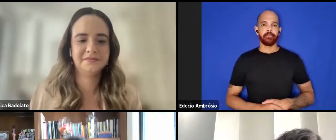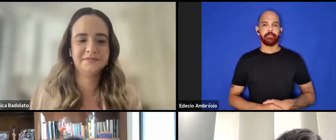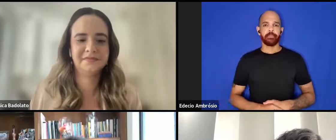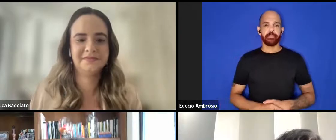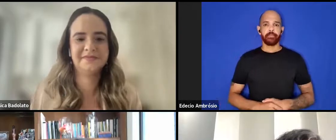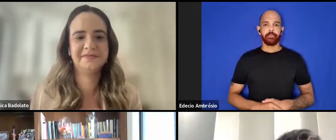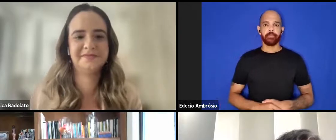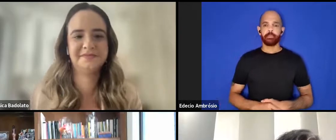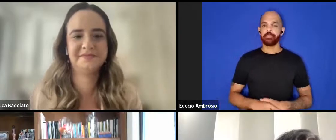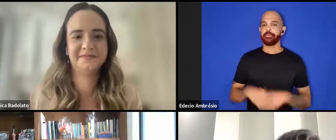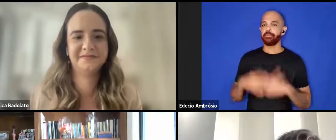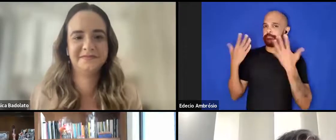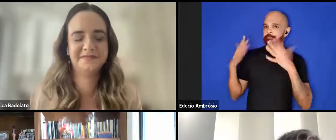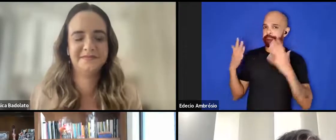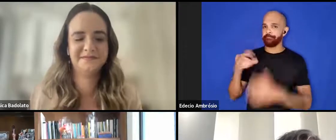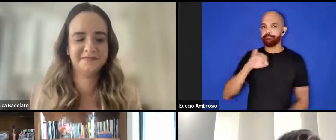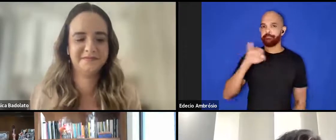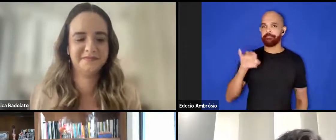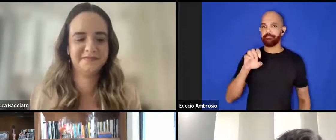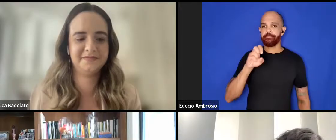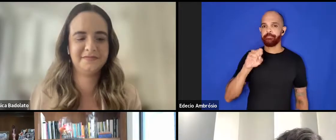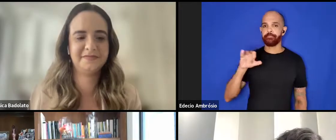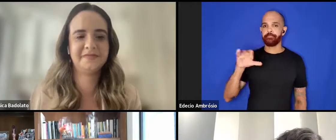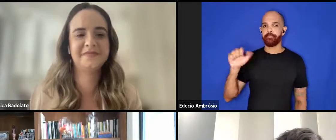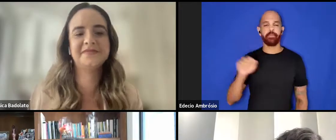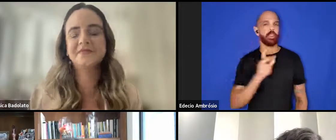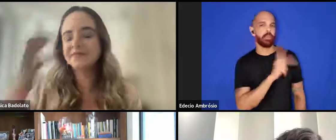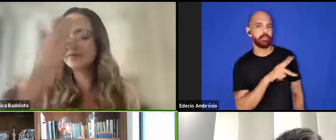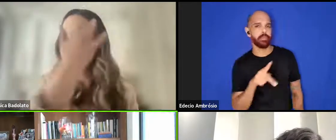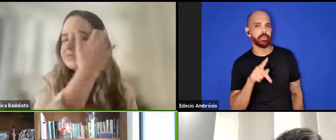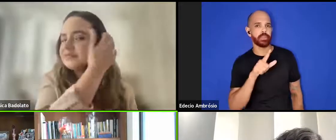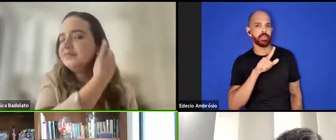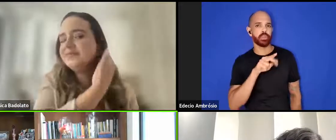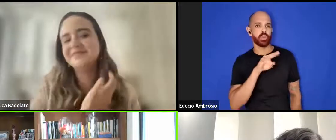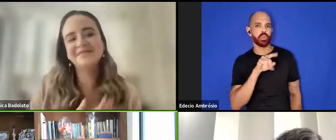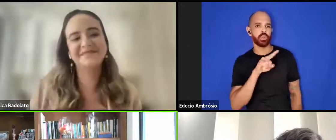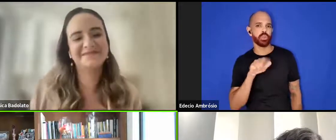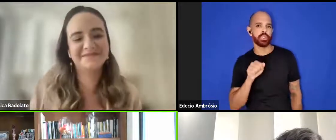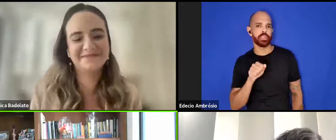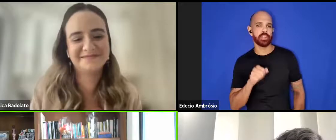Parabéns, Jéssica. Professora Luzia? Bom,